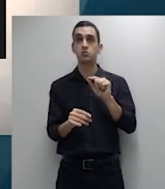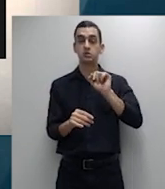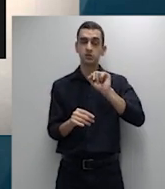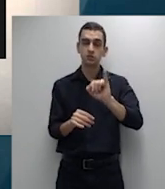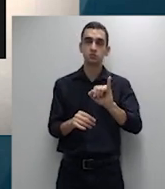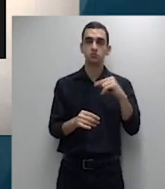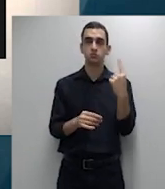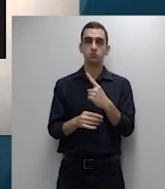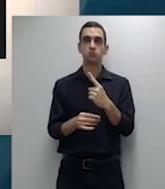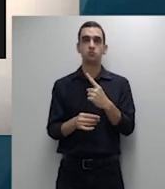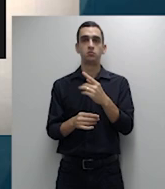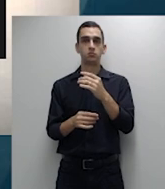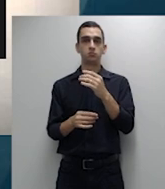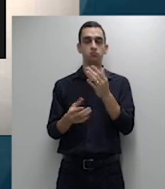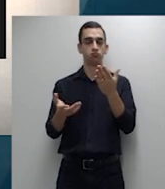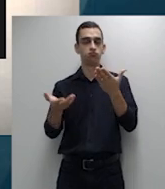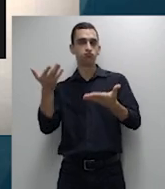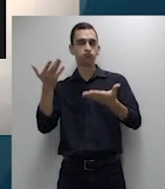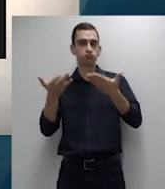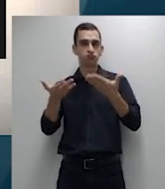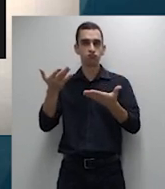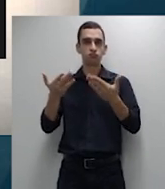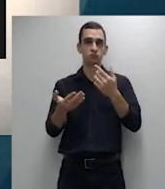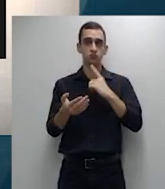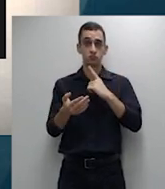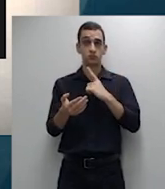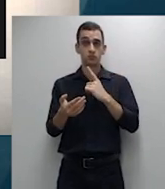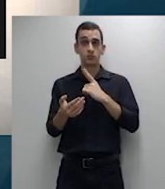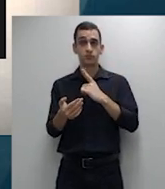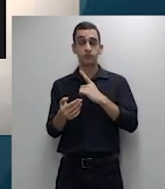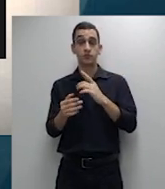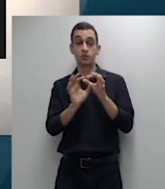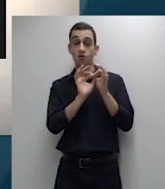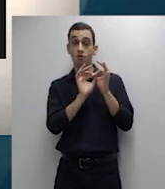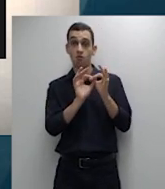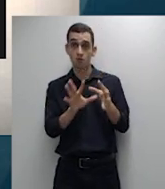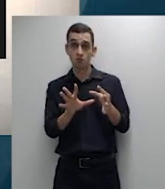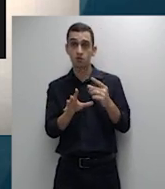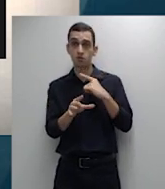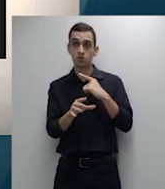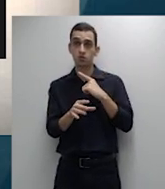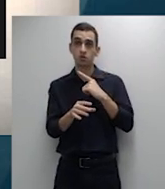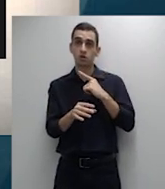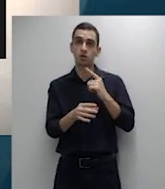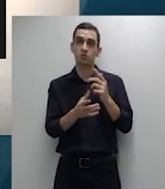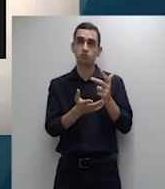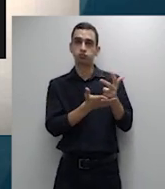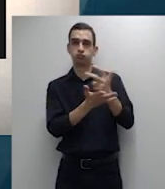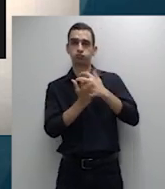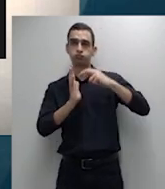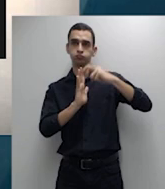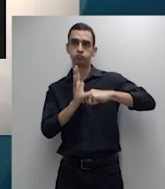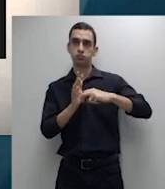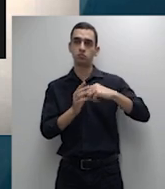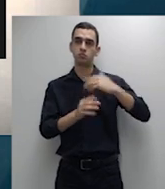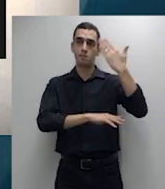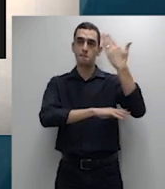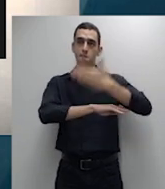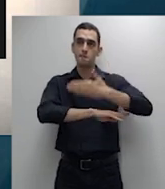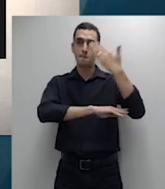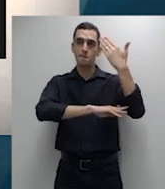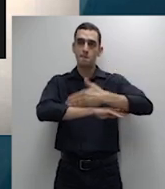colocar na balança a permitir uma modicidade tarifária de um pedágio na rodovia